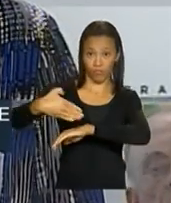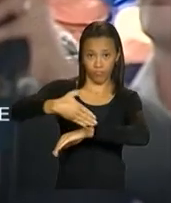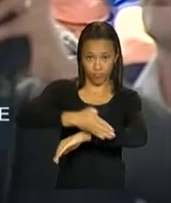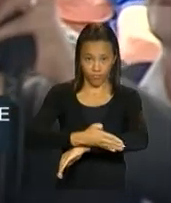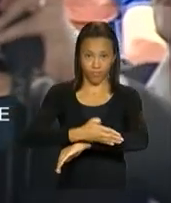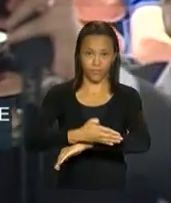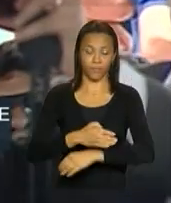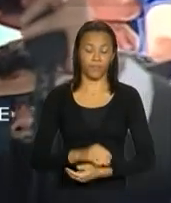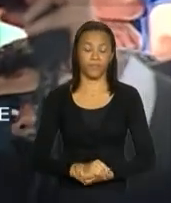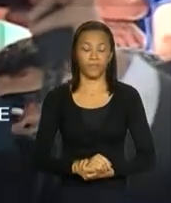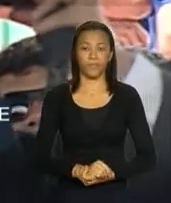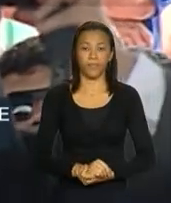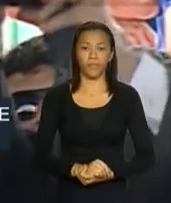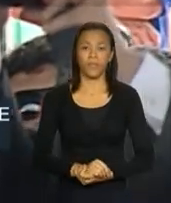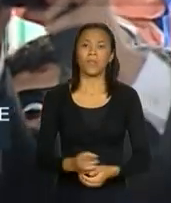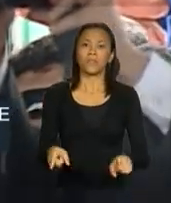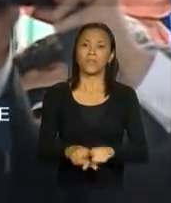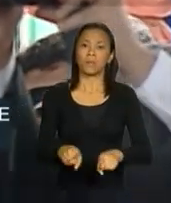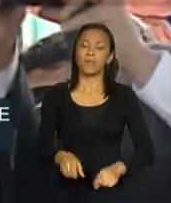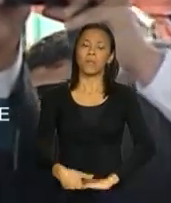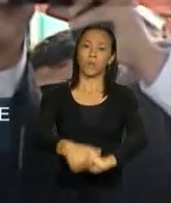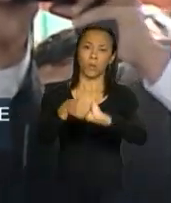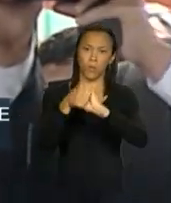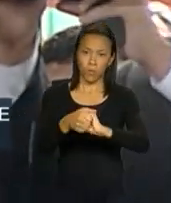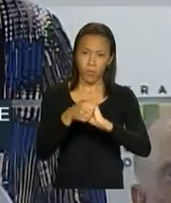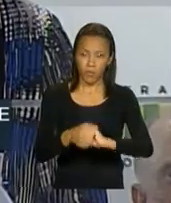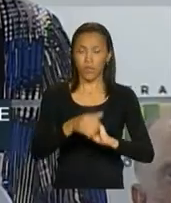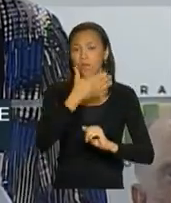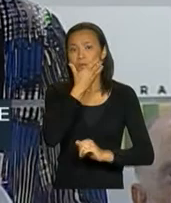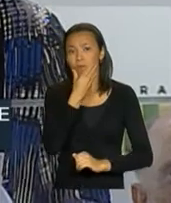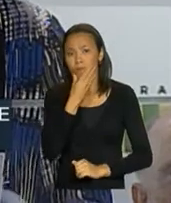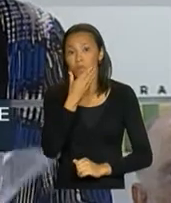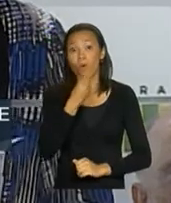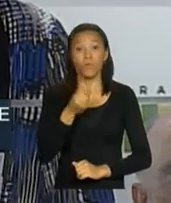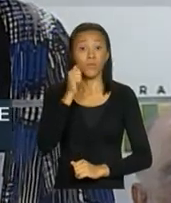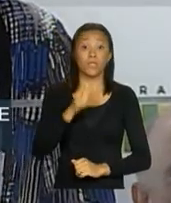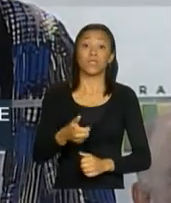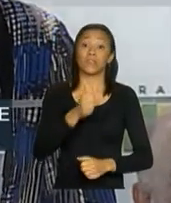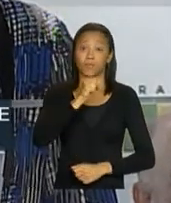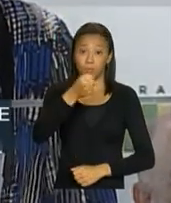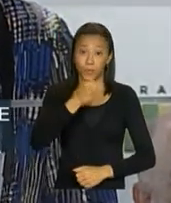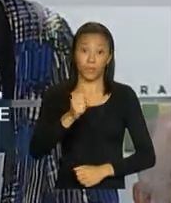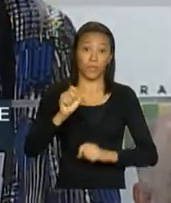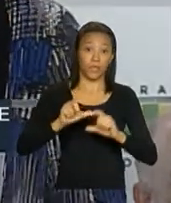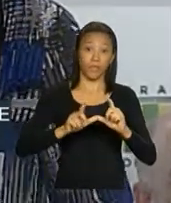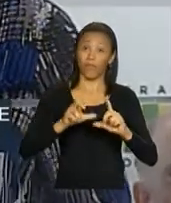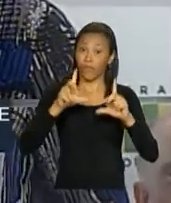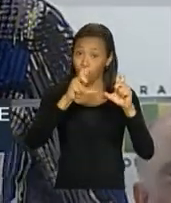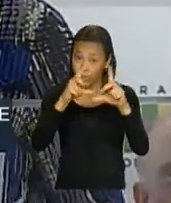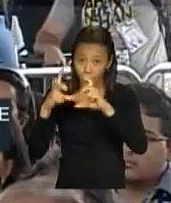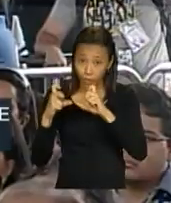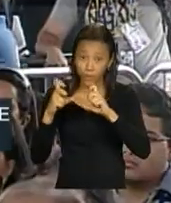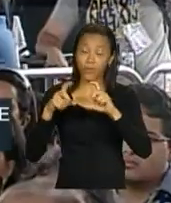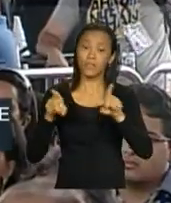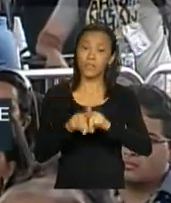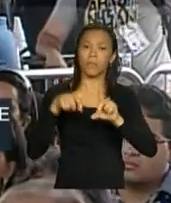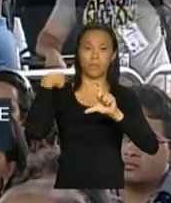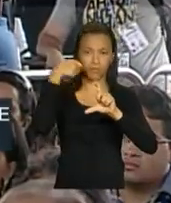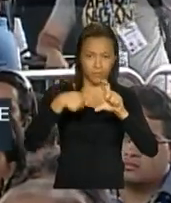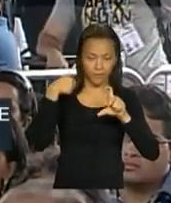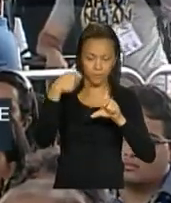Itaqui e cumprimentar os senhores jornalistas senhores fotógrafos e senhores